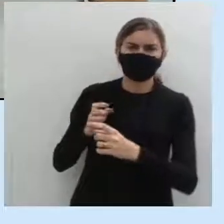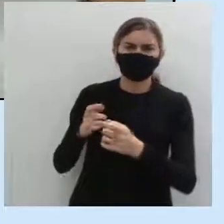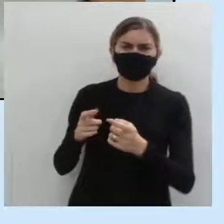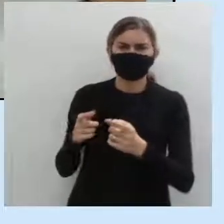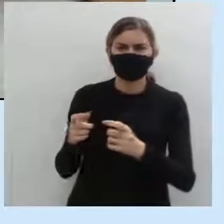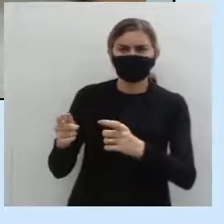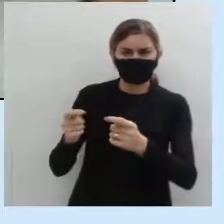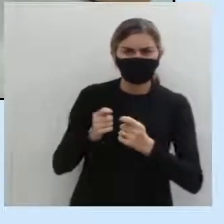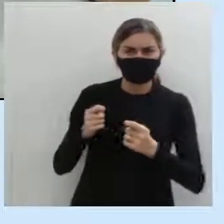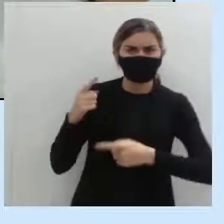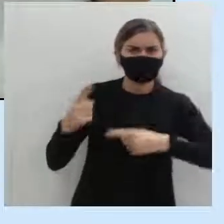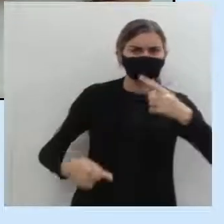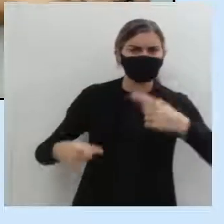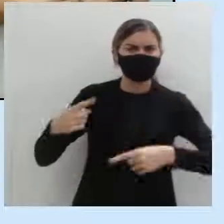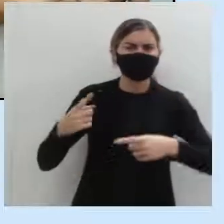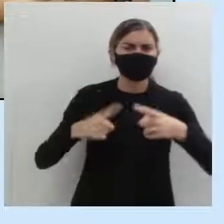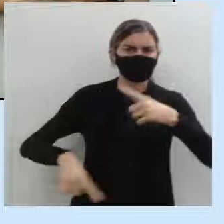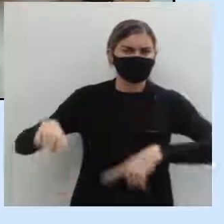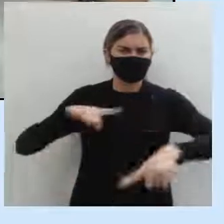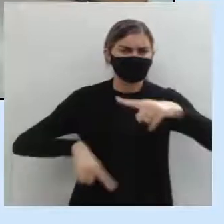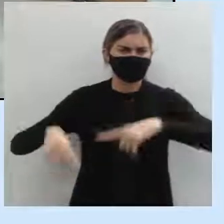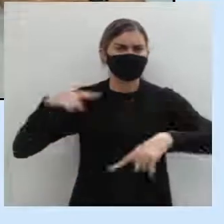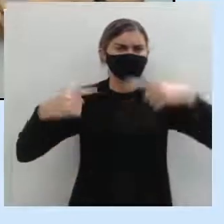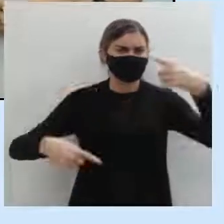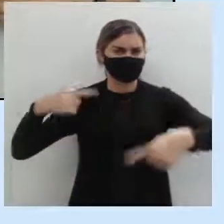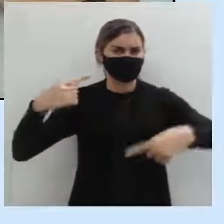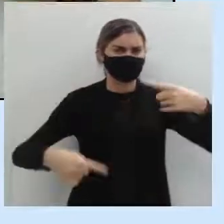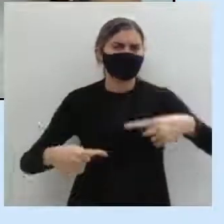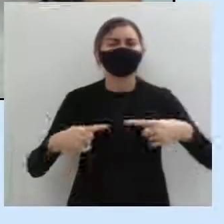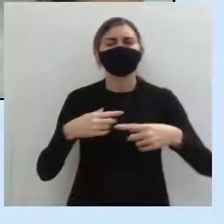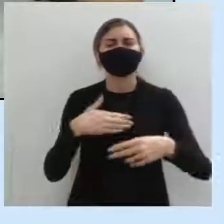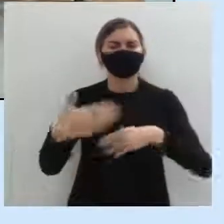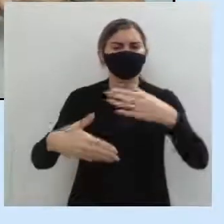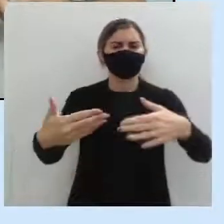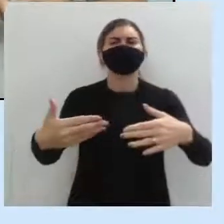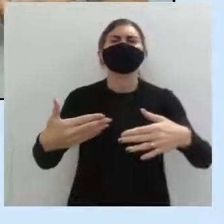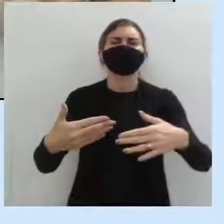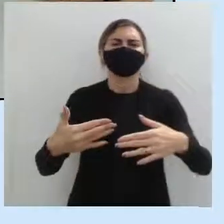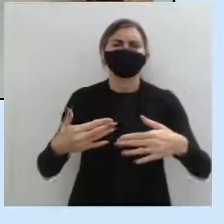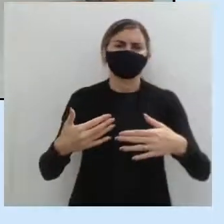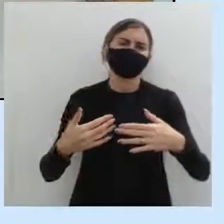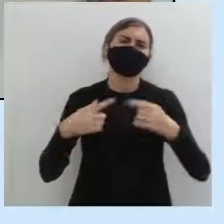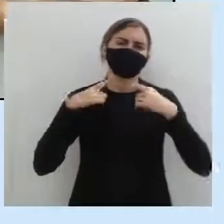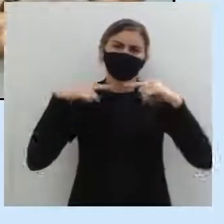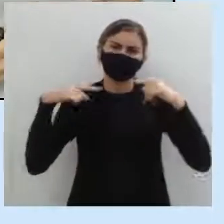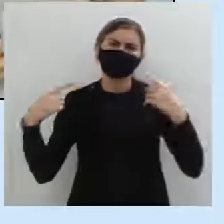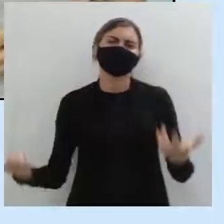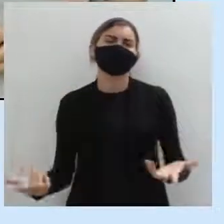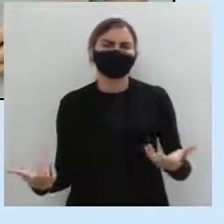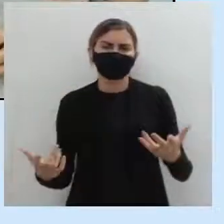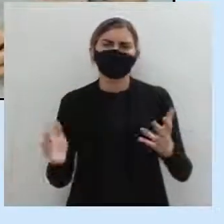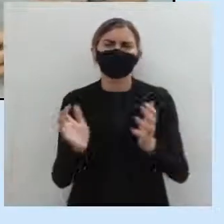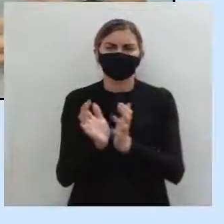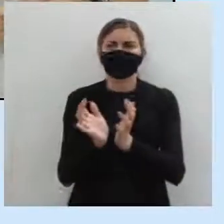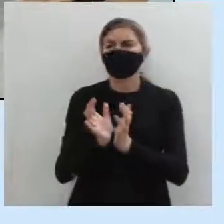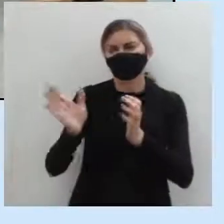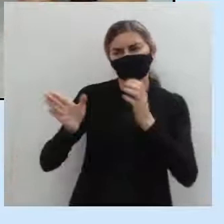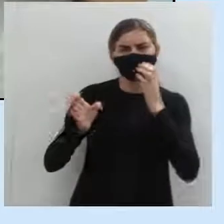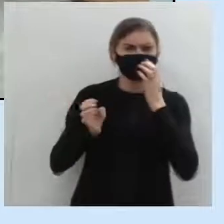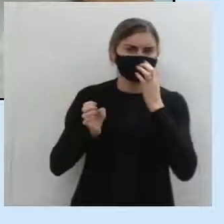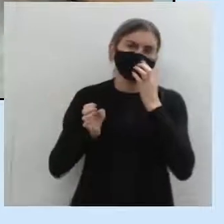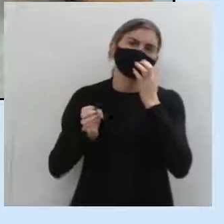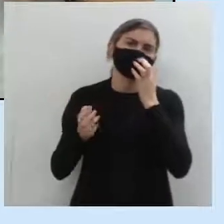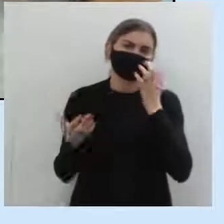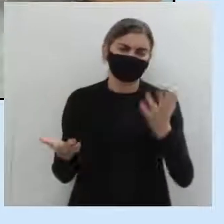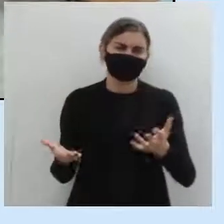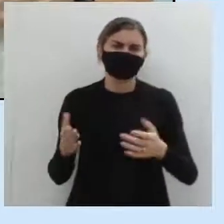o poder político da nobreza e causando uma insatisfação junto aos camponeses. Olha como